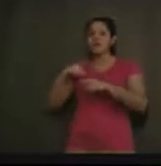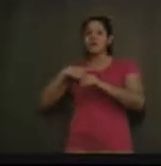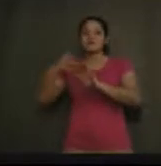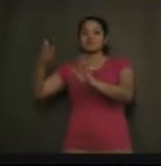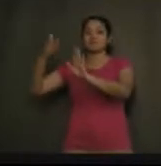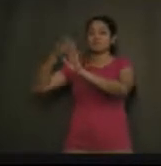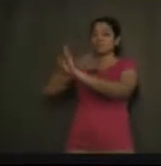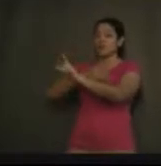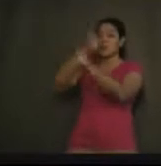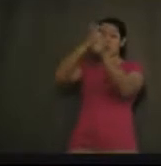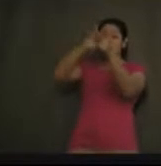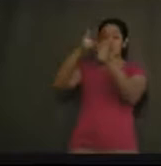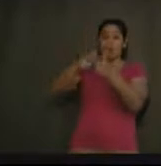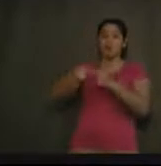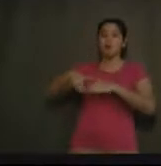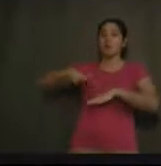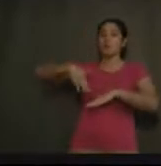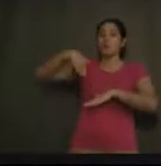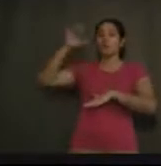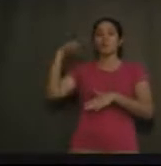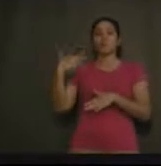vir.